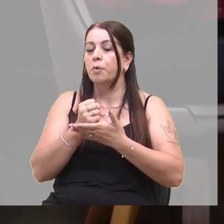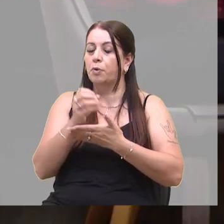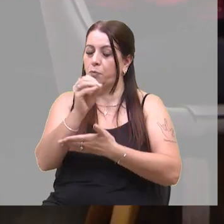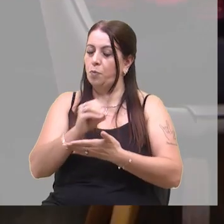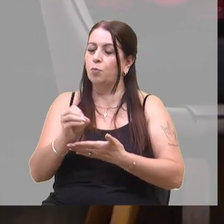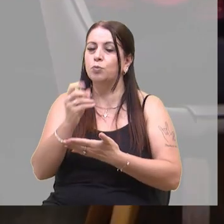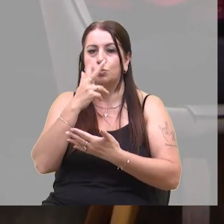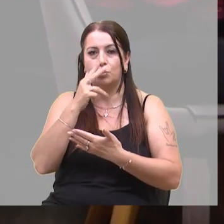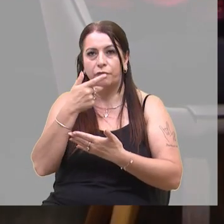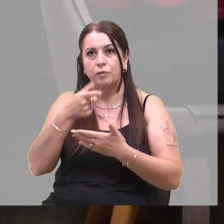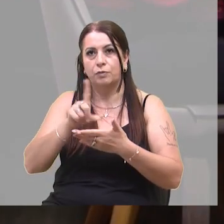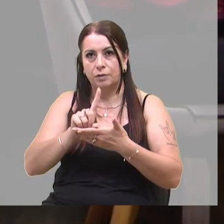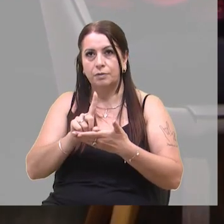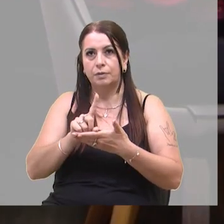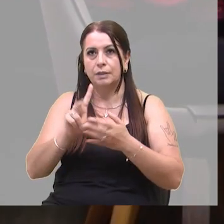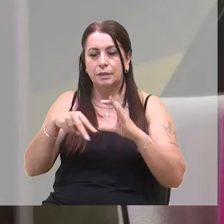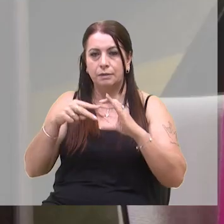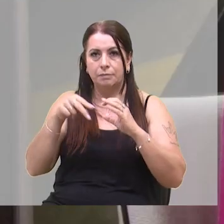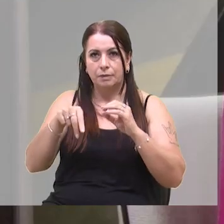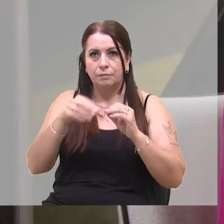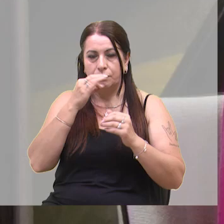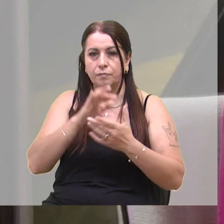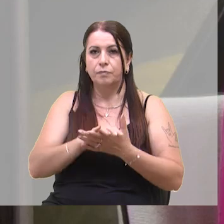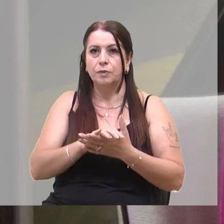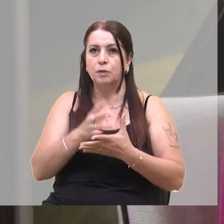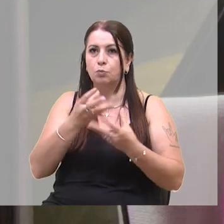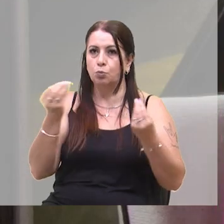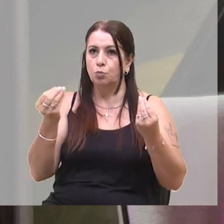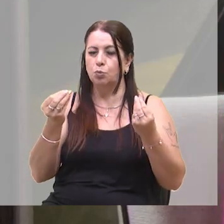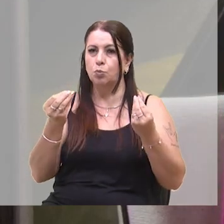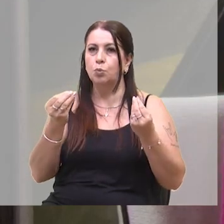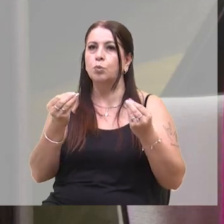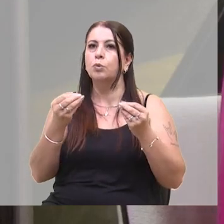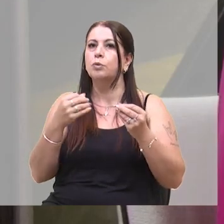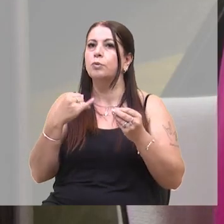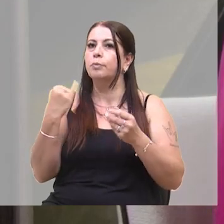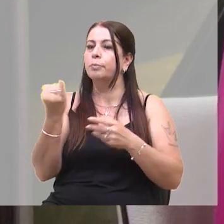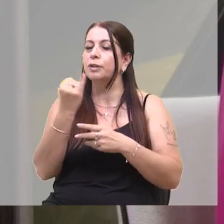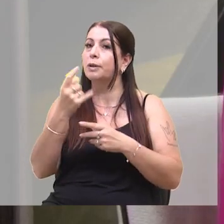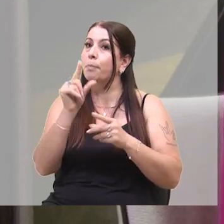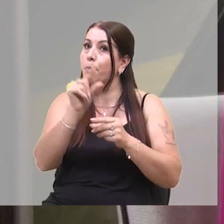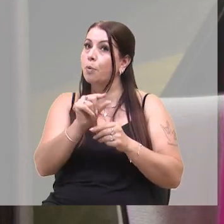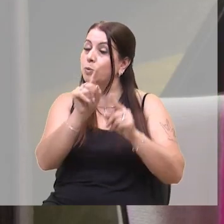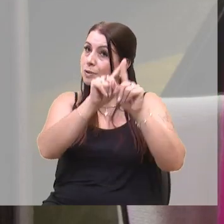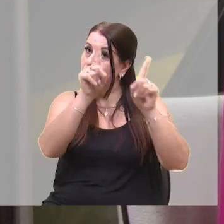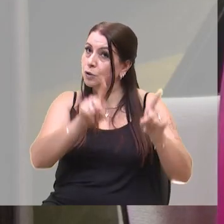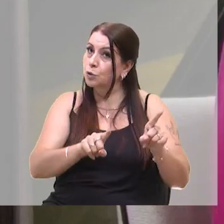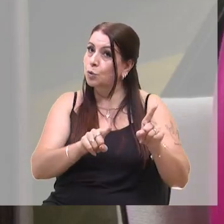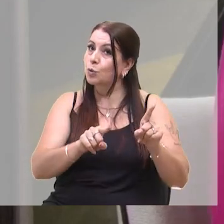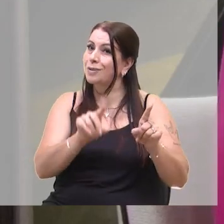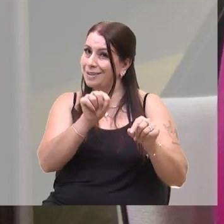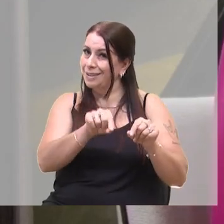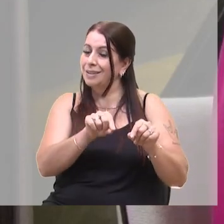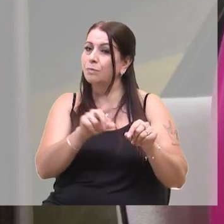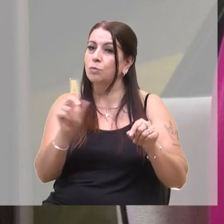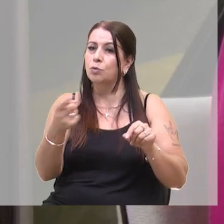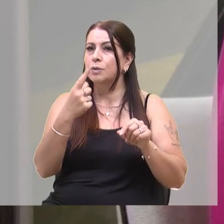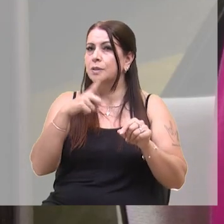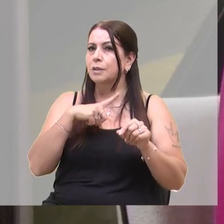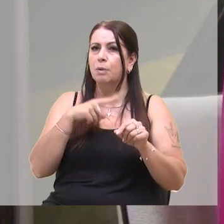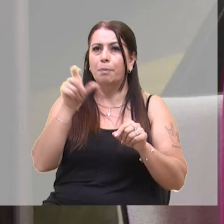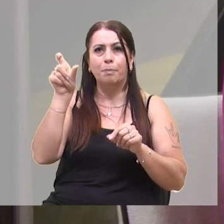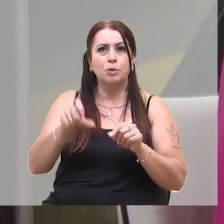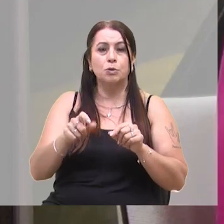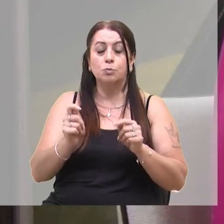É, com um suporte excelente, né? Como eu já falei em alguns momentos, a nossa Câmara aqui de Caxias é muito enxuta. Nós temos poucos servidores,